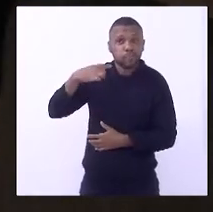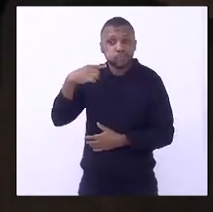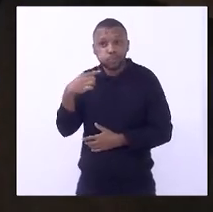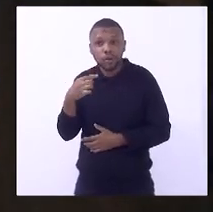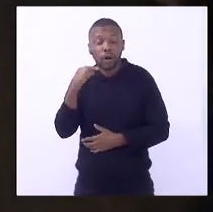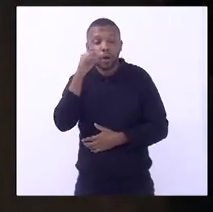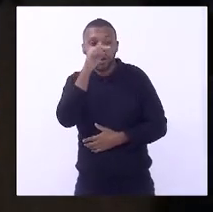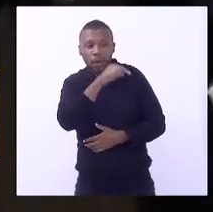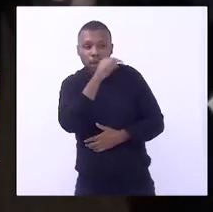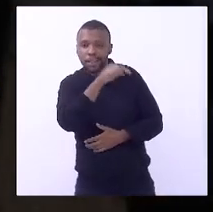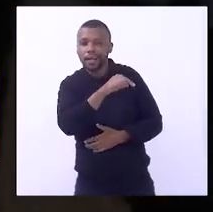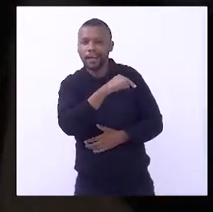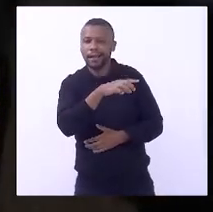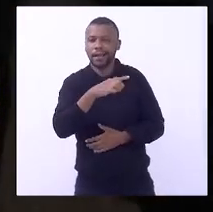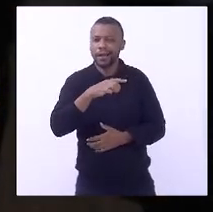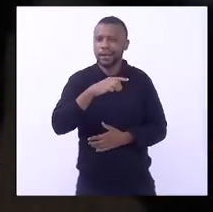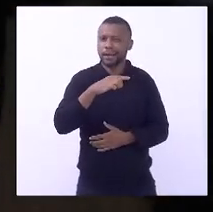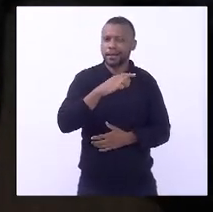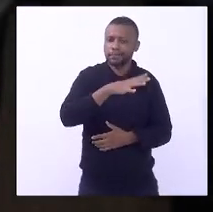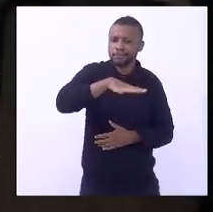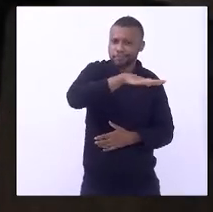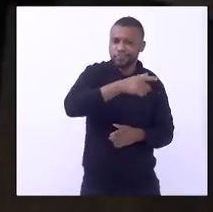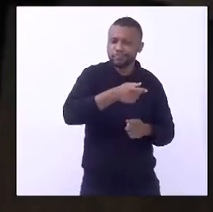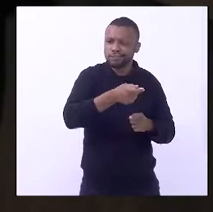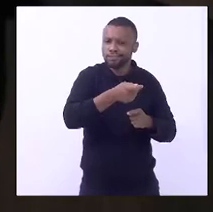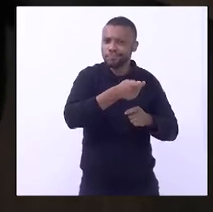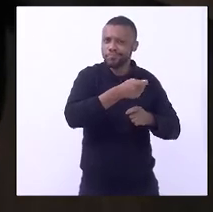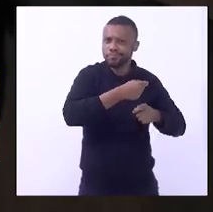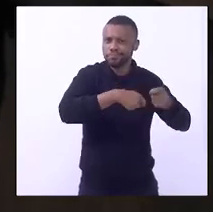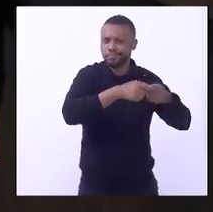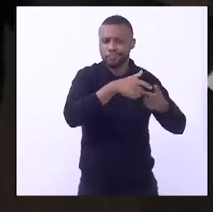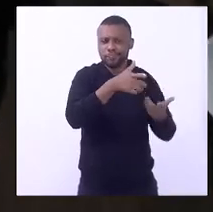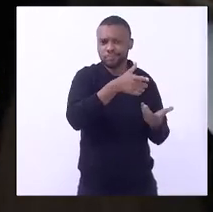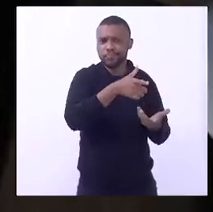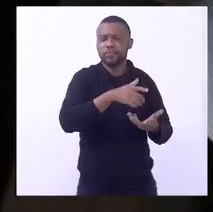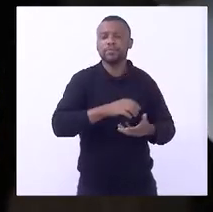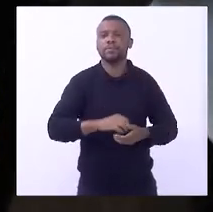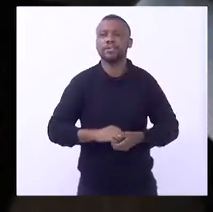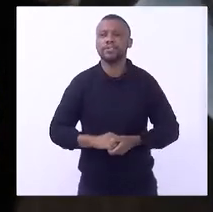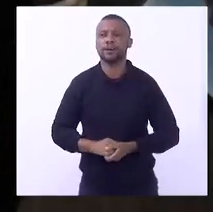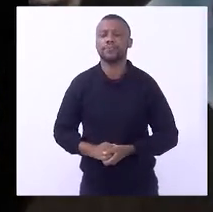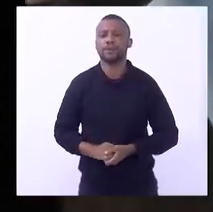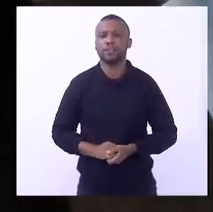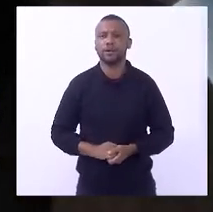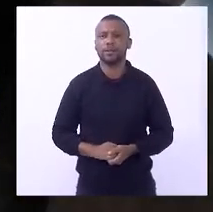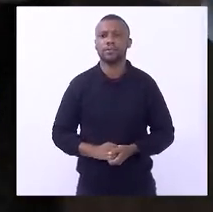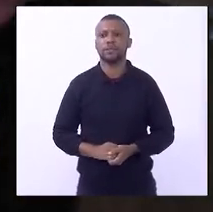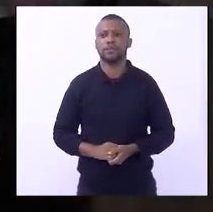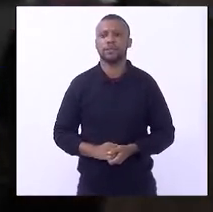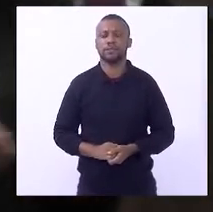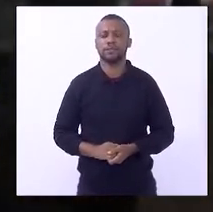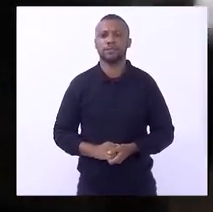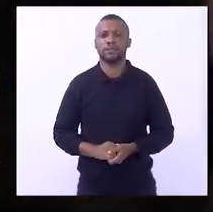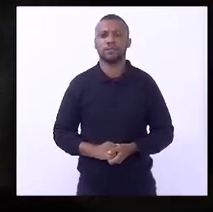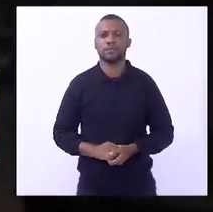é de direito, tá bom? Senhor presidente, óbvio, né? Senhor presidente. Foi para